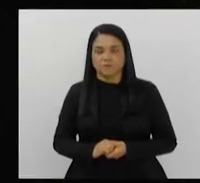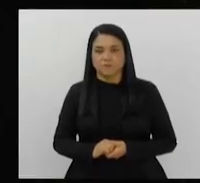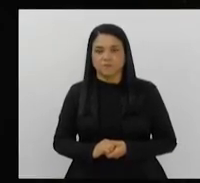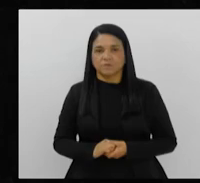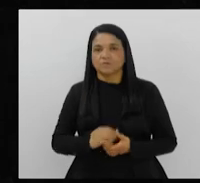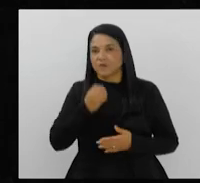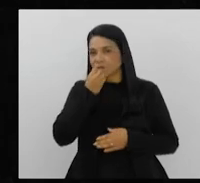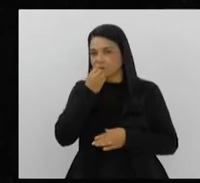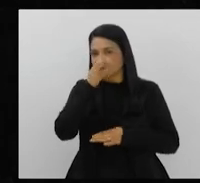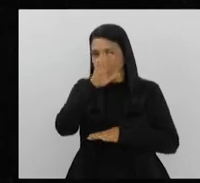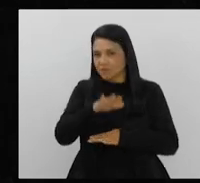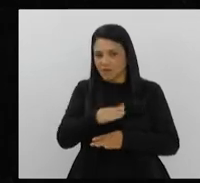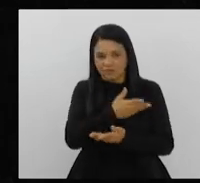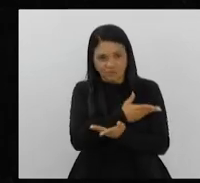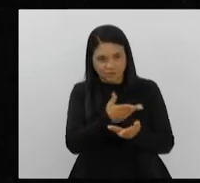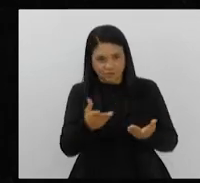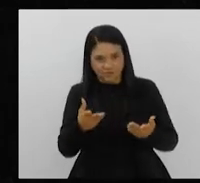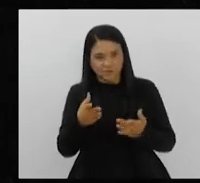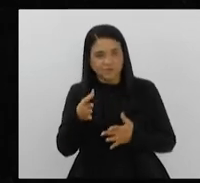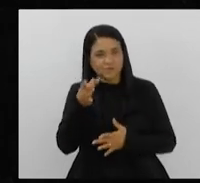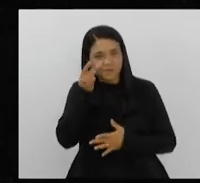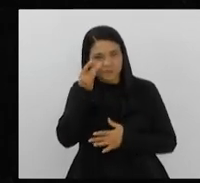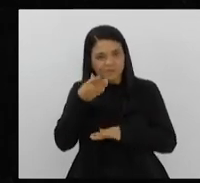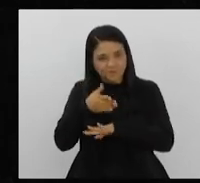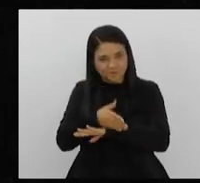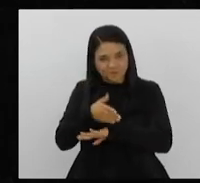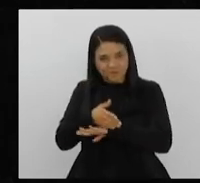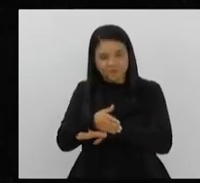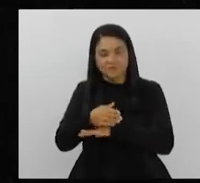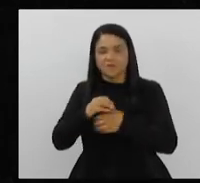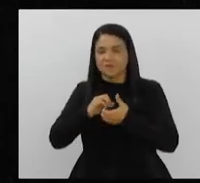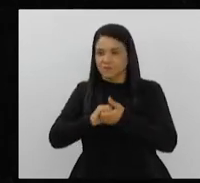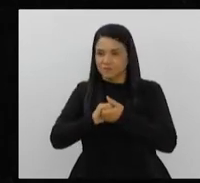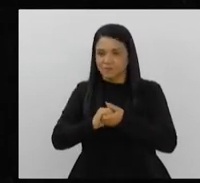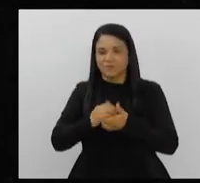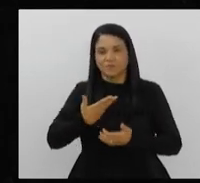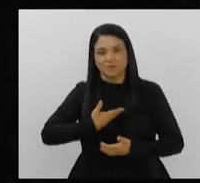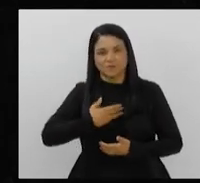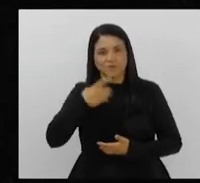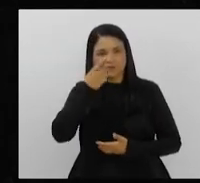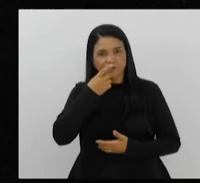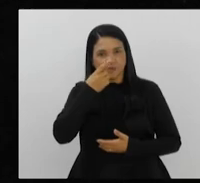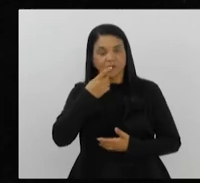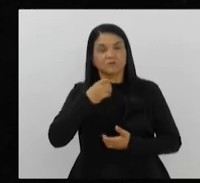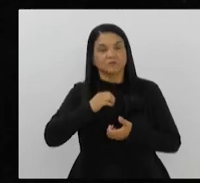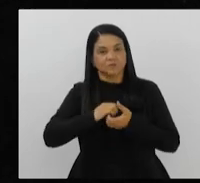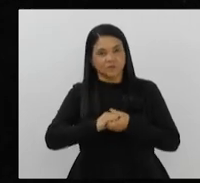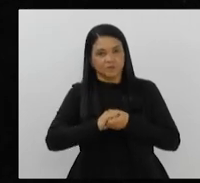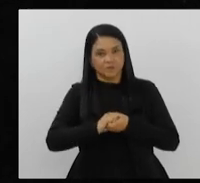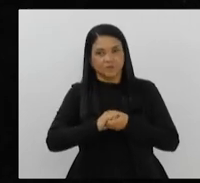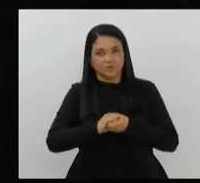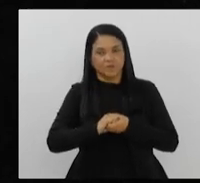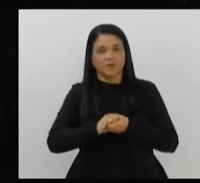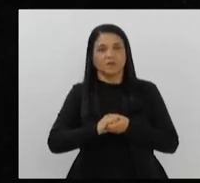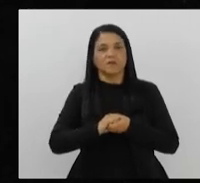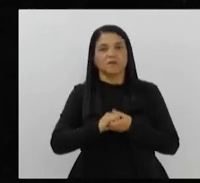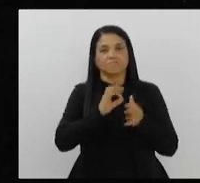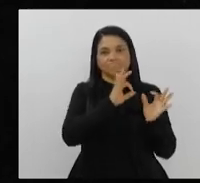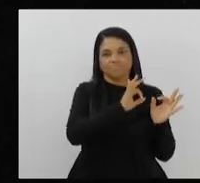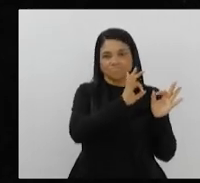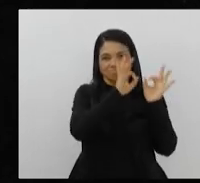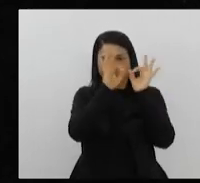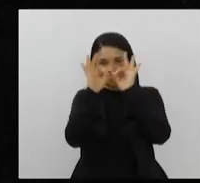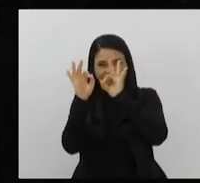Boa tarde a todas as pessoas presentes, cumprimento meus colegas deputados e cumprimento também aquelas e aqueles que nos acompanham pela